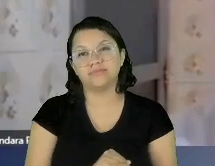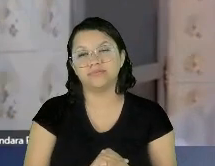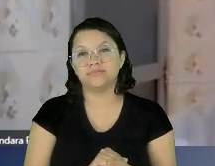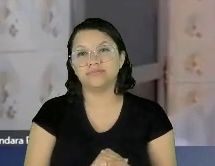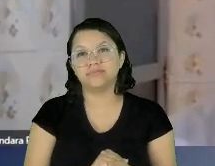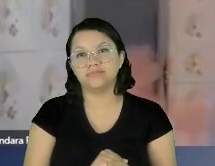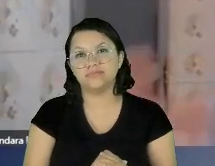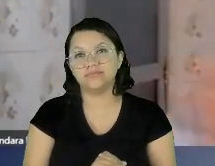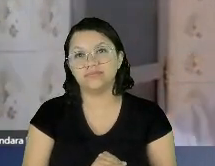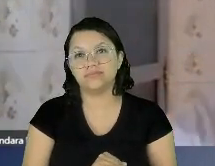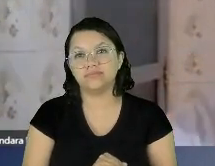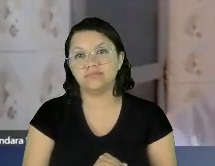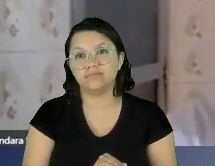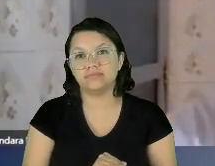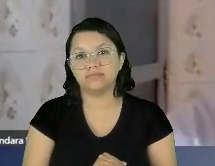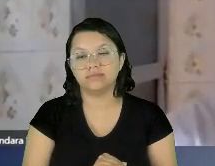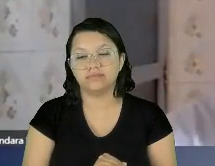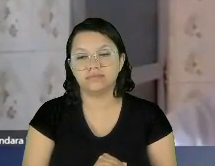Obrigada.